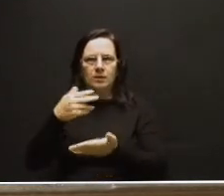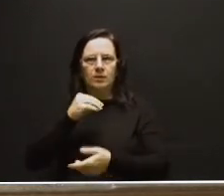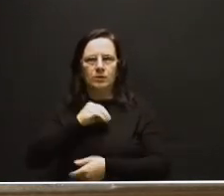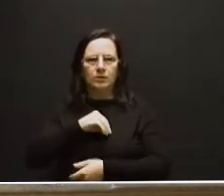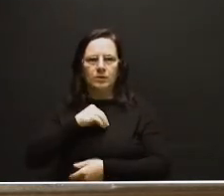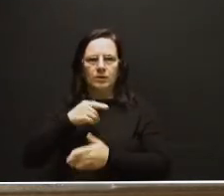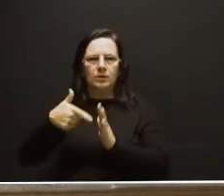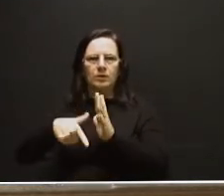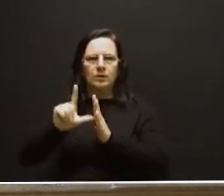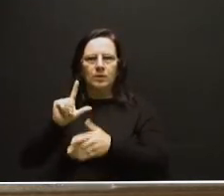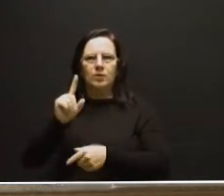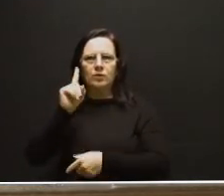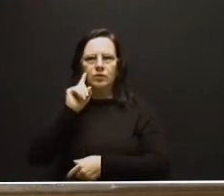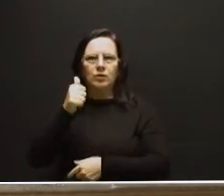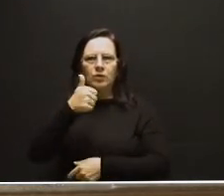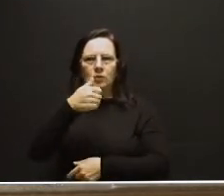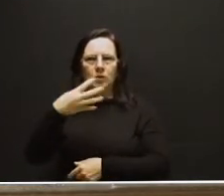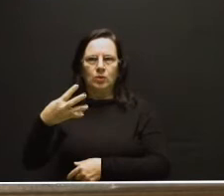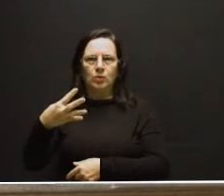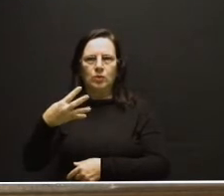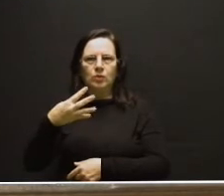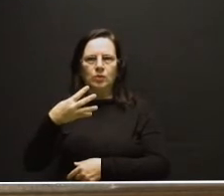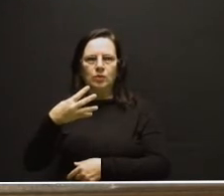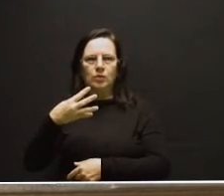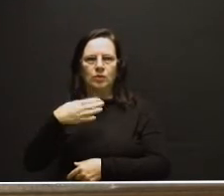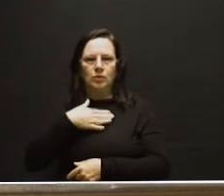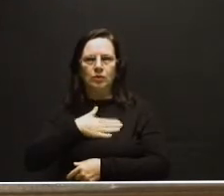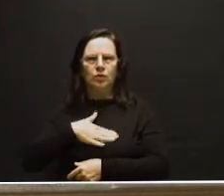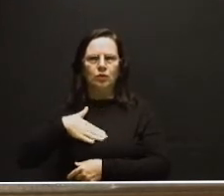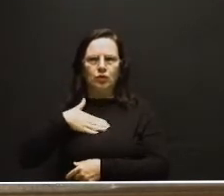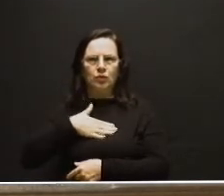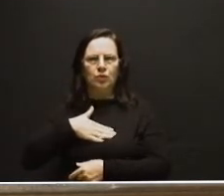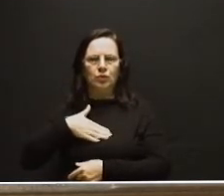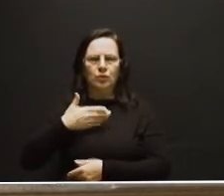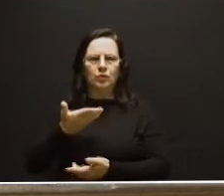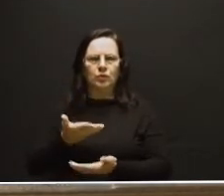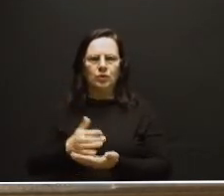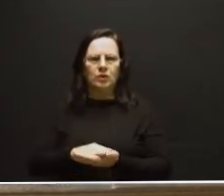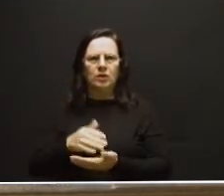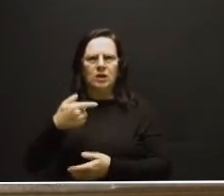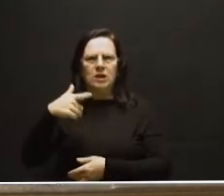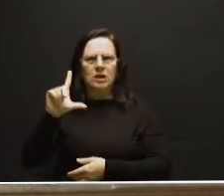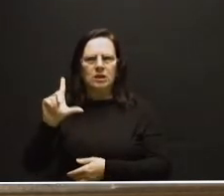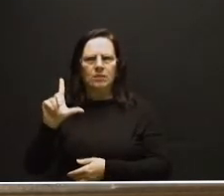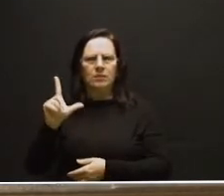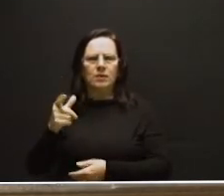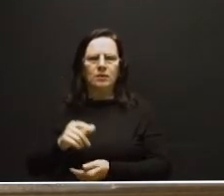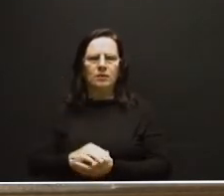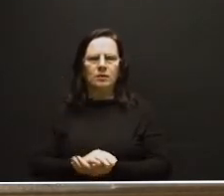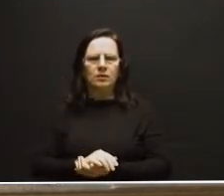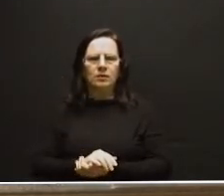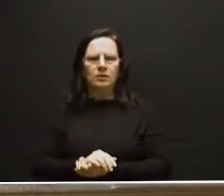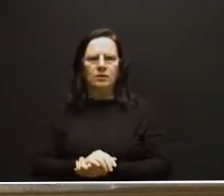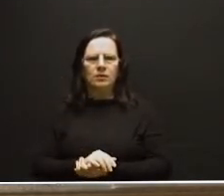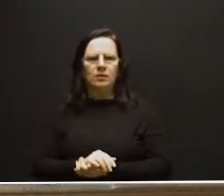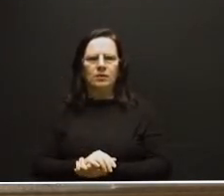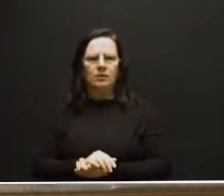antecipada para o dia 14 e 18 antecipada não